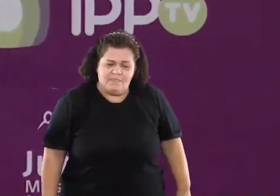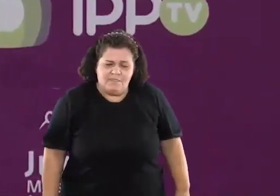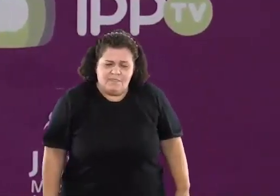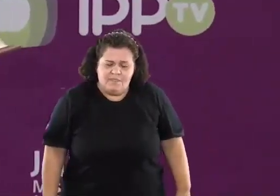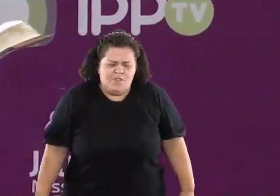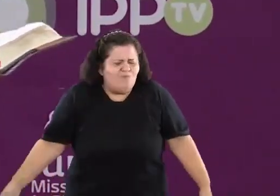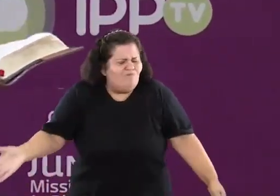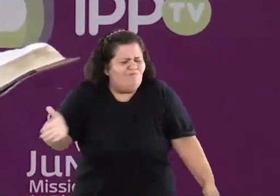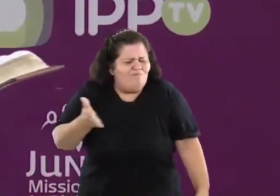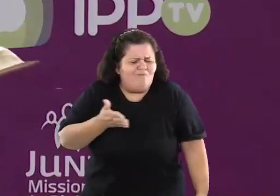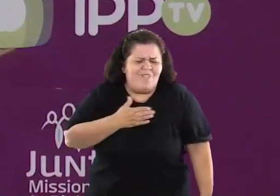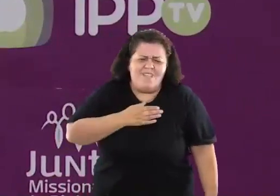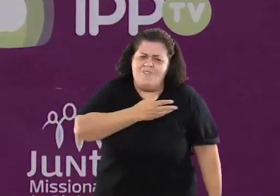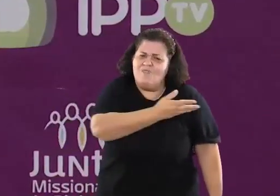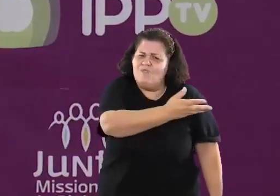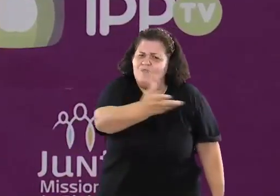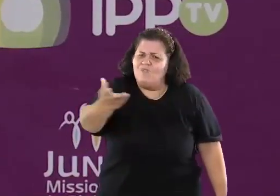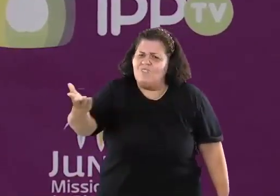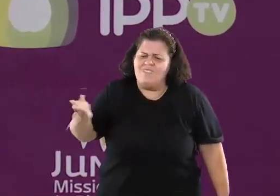meus amados.